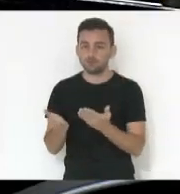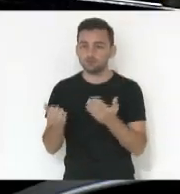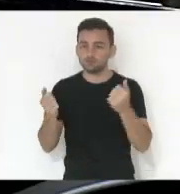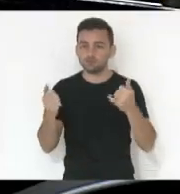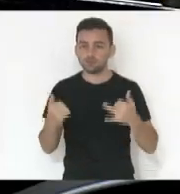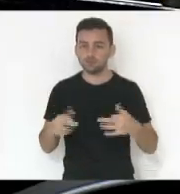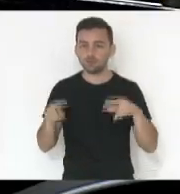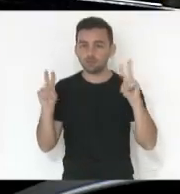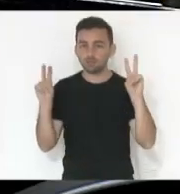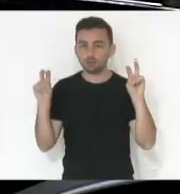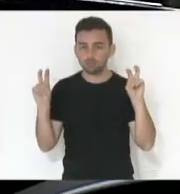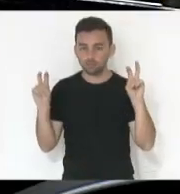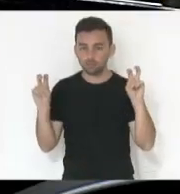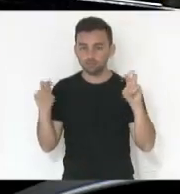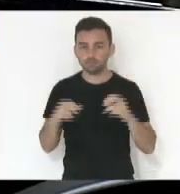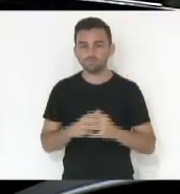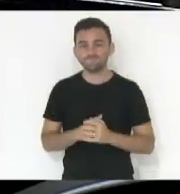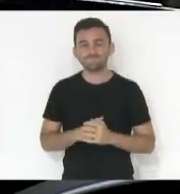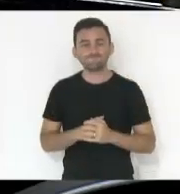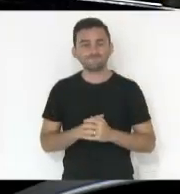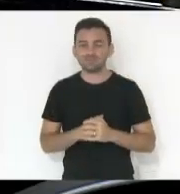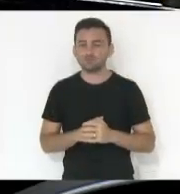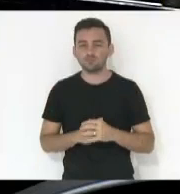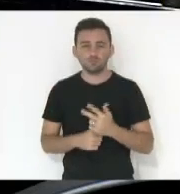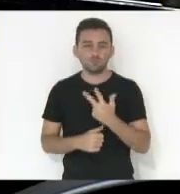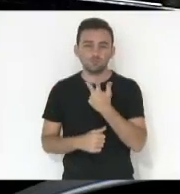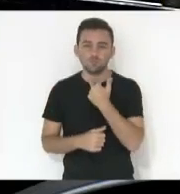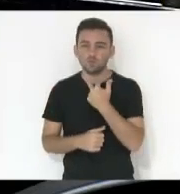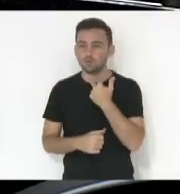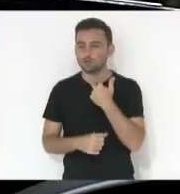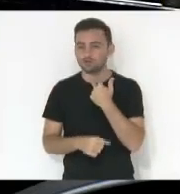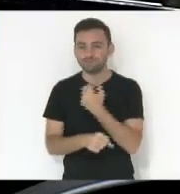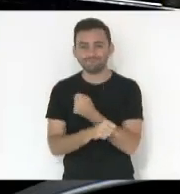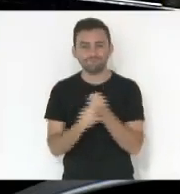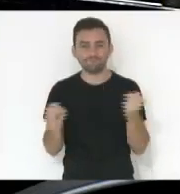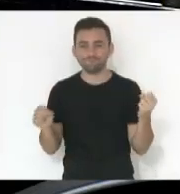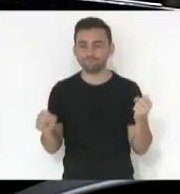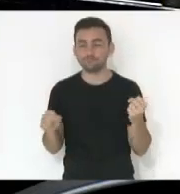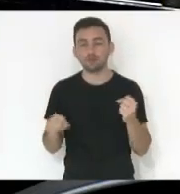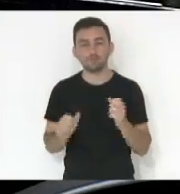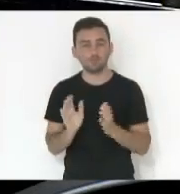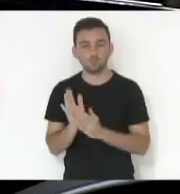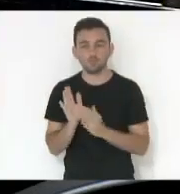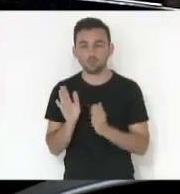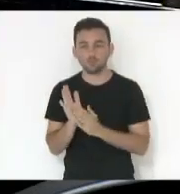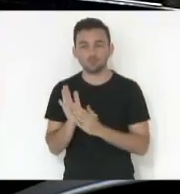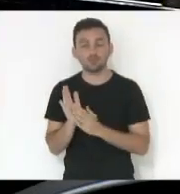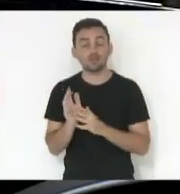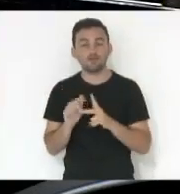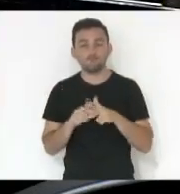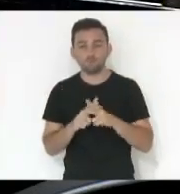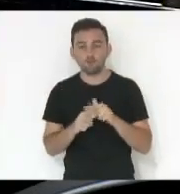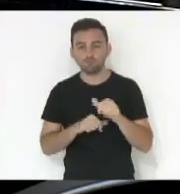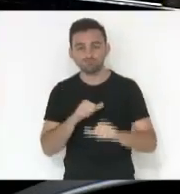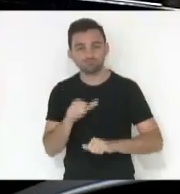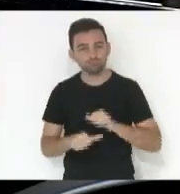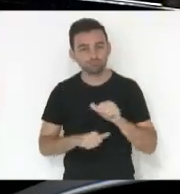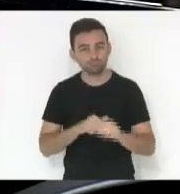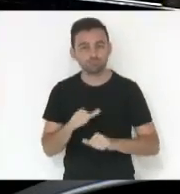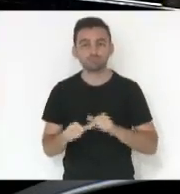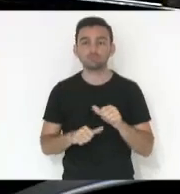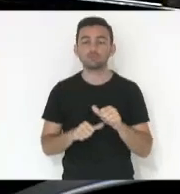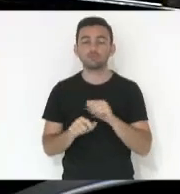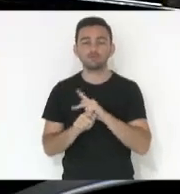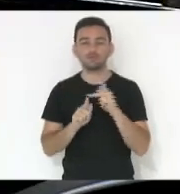tema. É inconcebível que esta proposta de reforma da Previdência passe